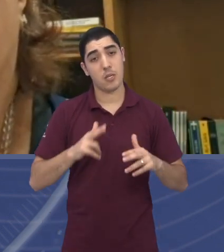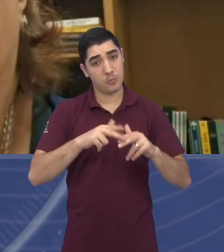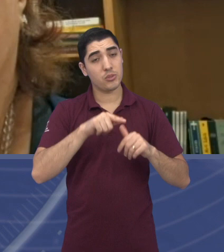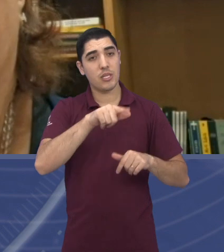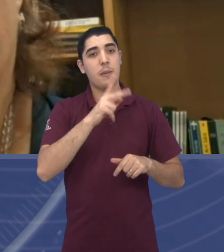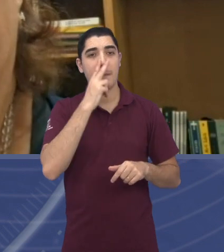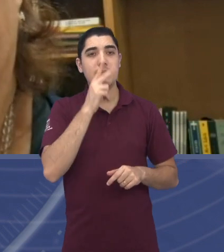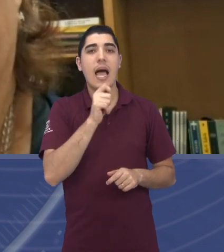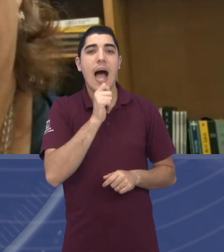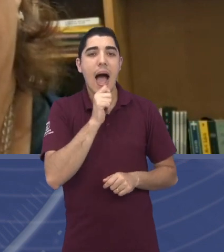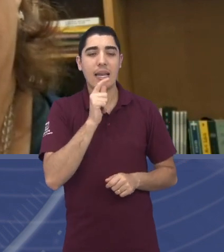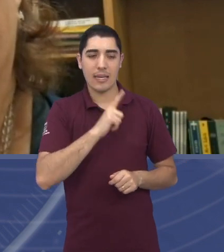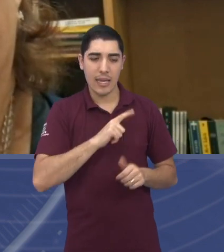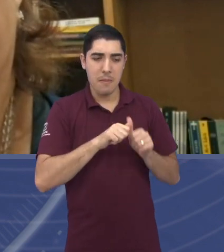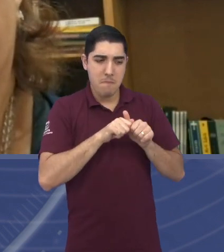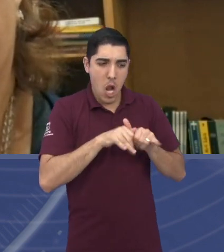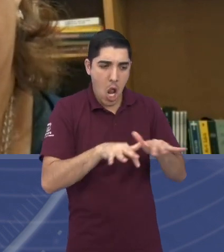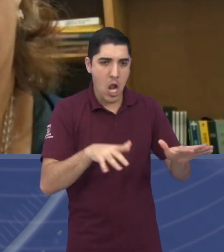Incentivando a